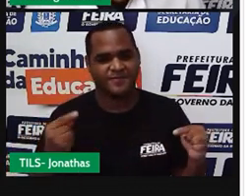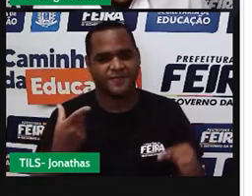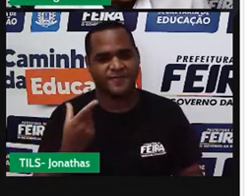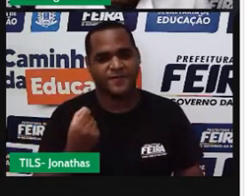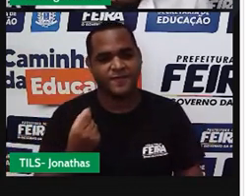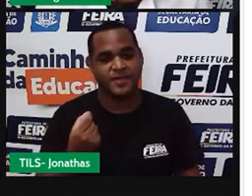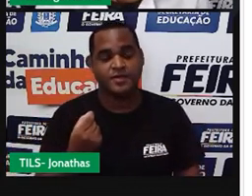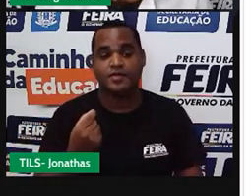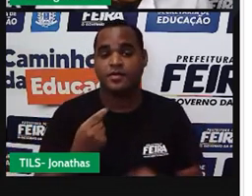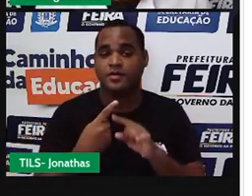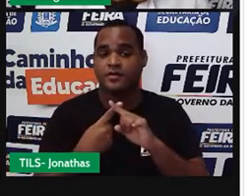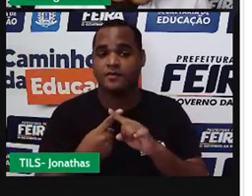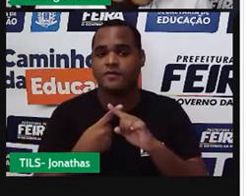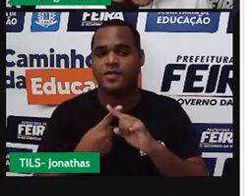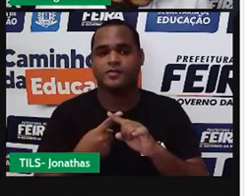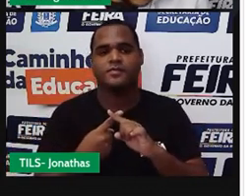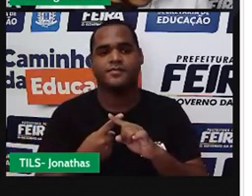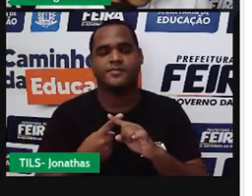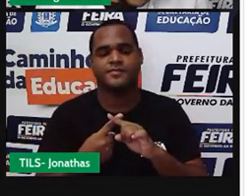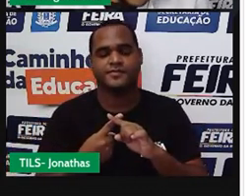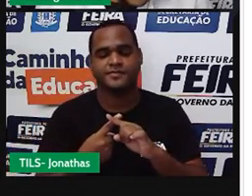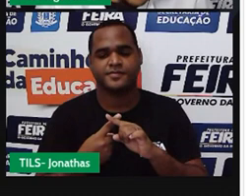é multiplicado